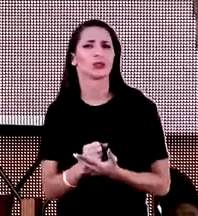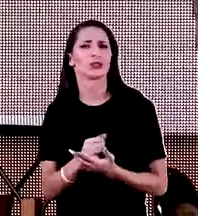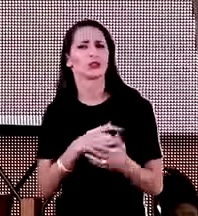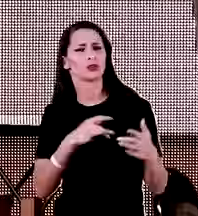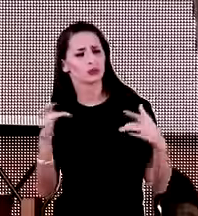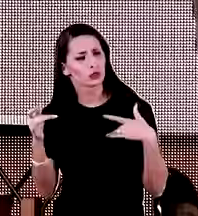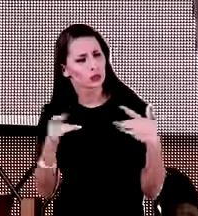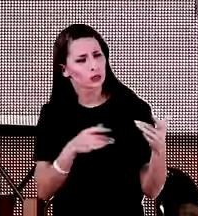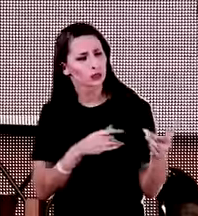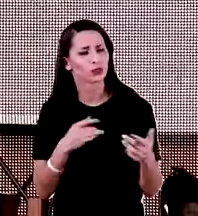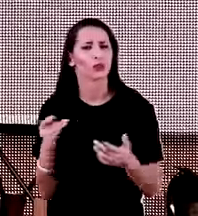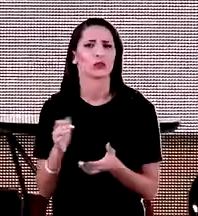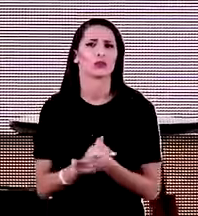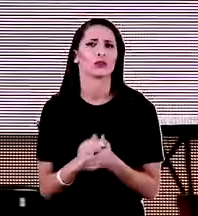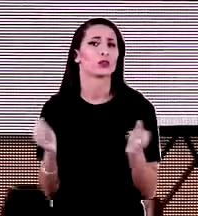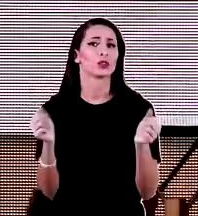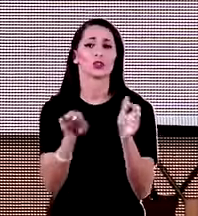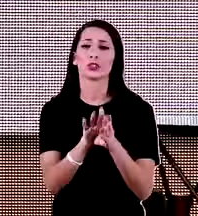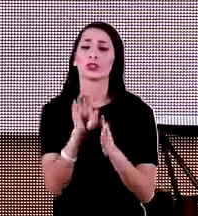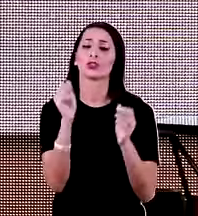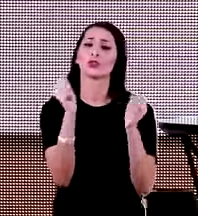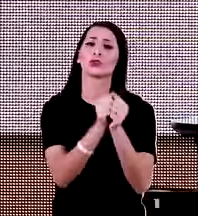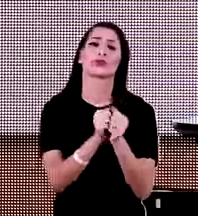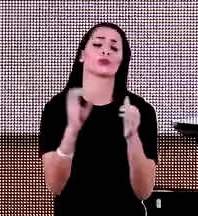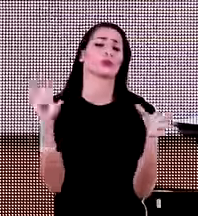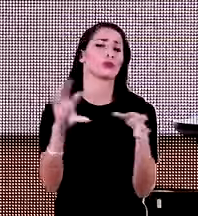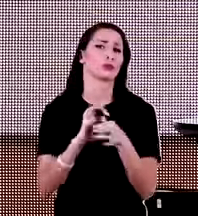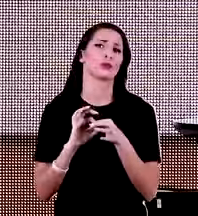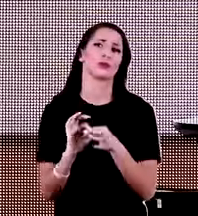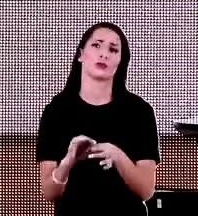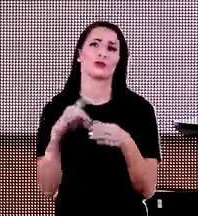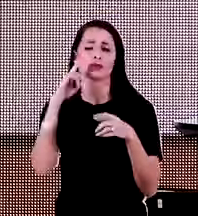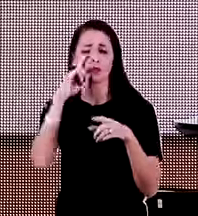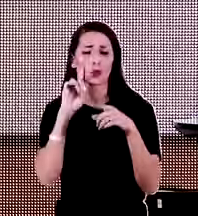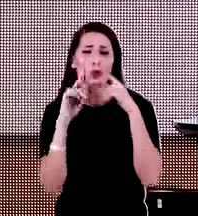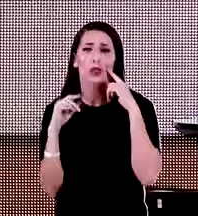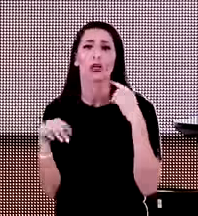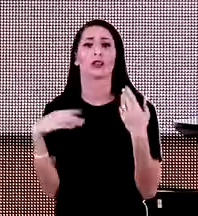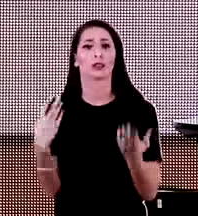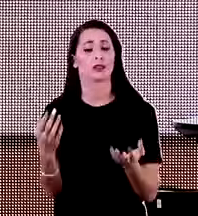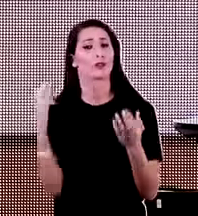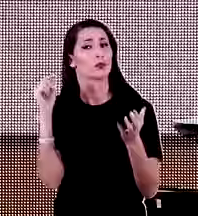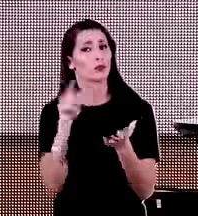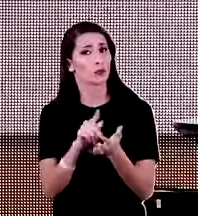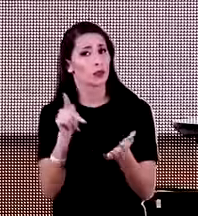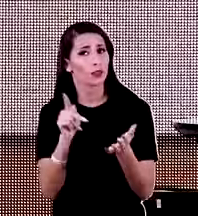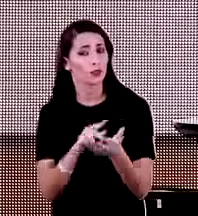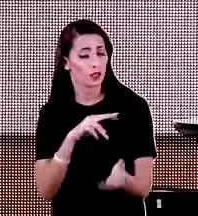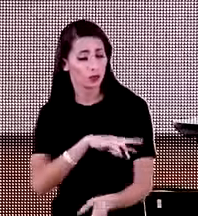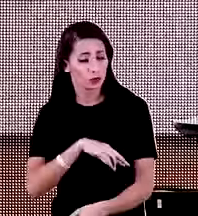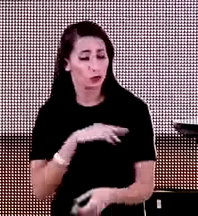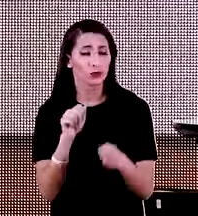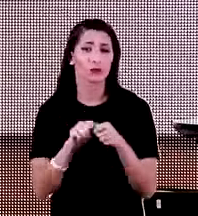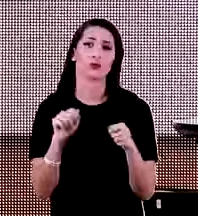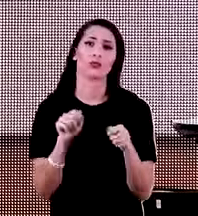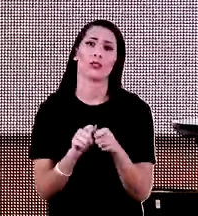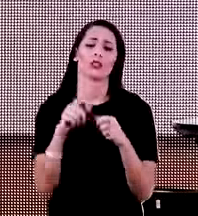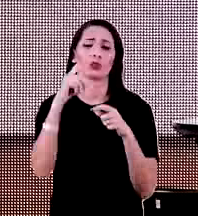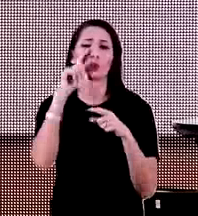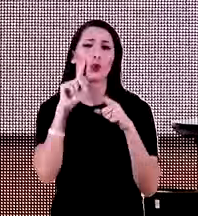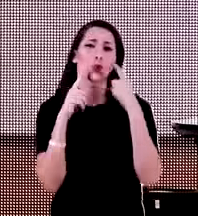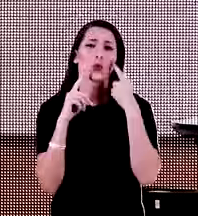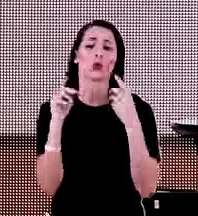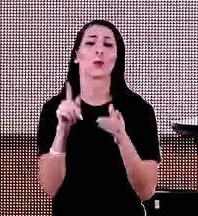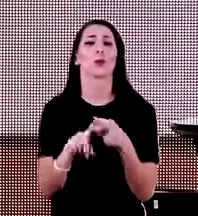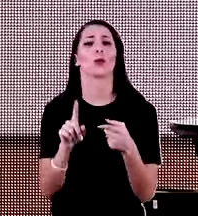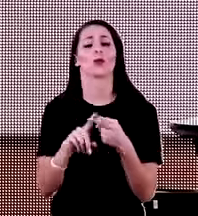chegue junto. Foi exatamente isso que Ruth fez. Ela chorou. Porque amigas de verdade não julgam a